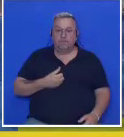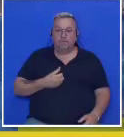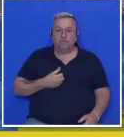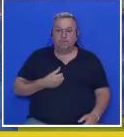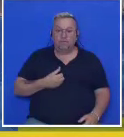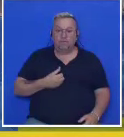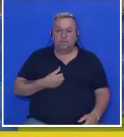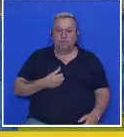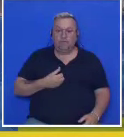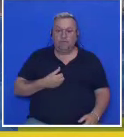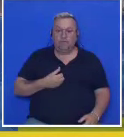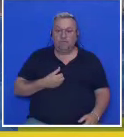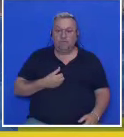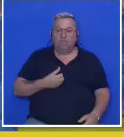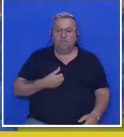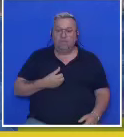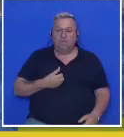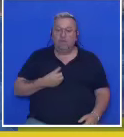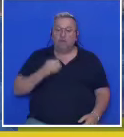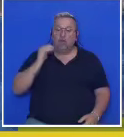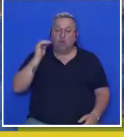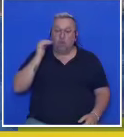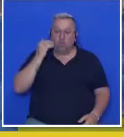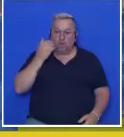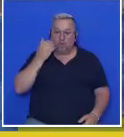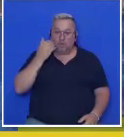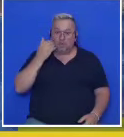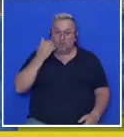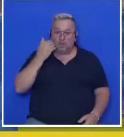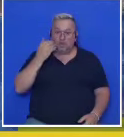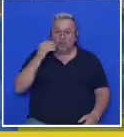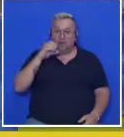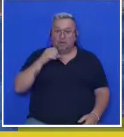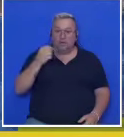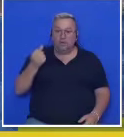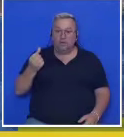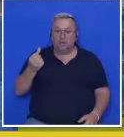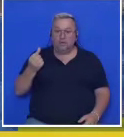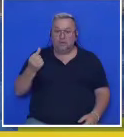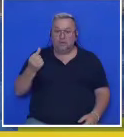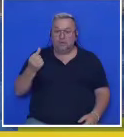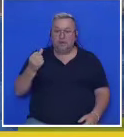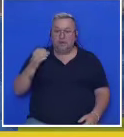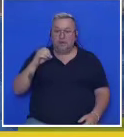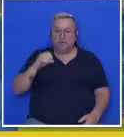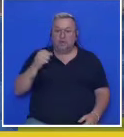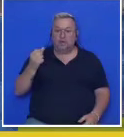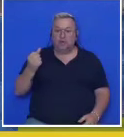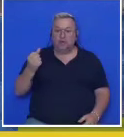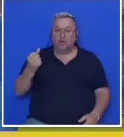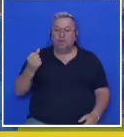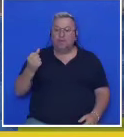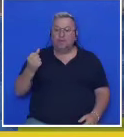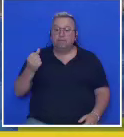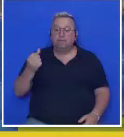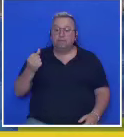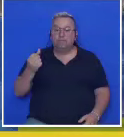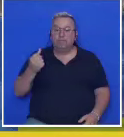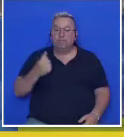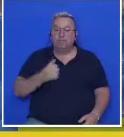seguir sorteando. Bola rosa número 06. Rosa